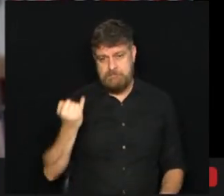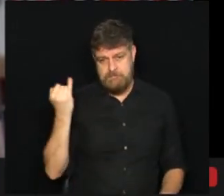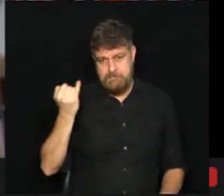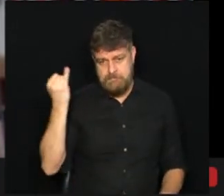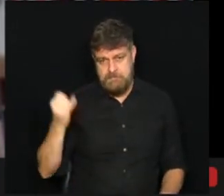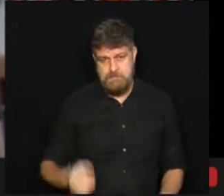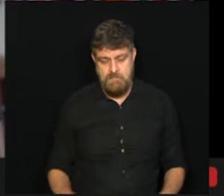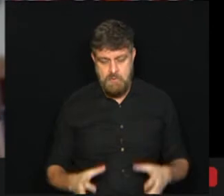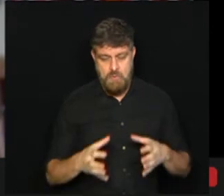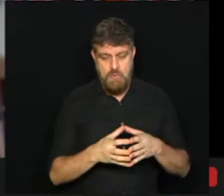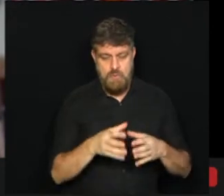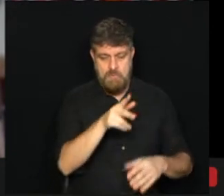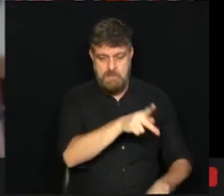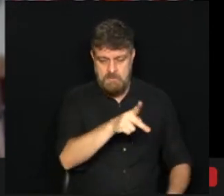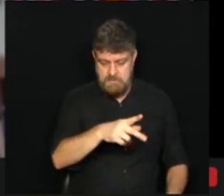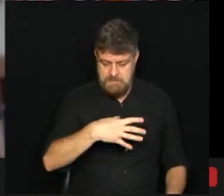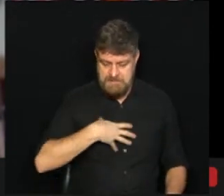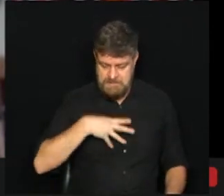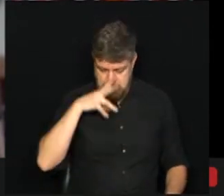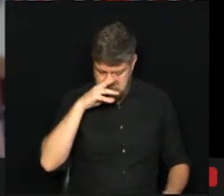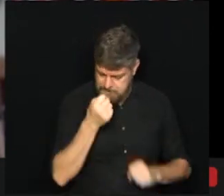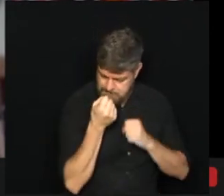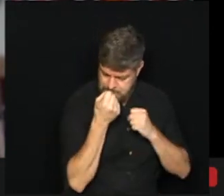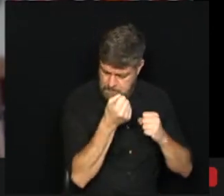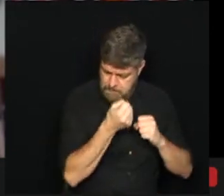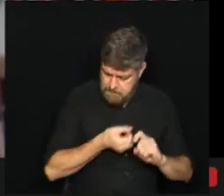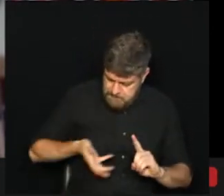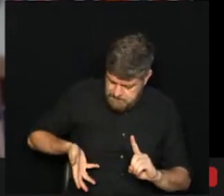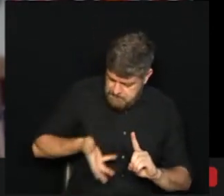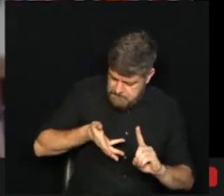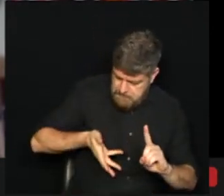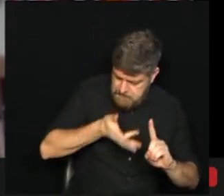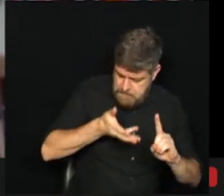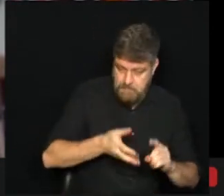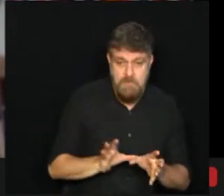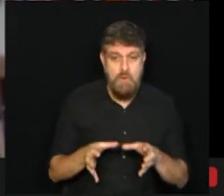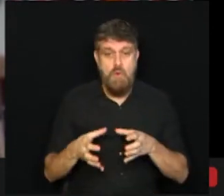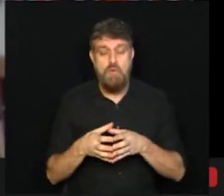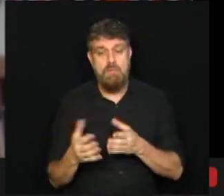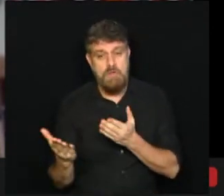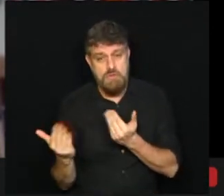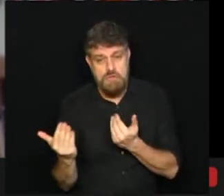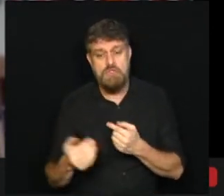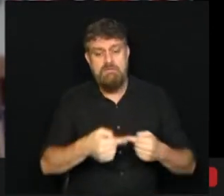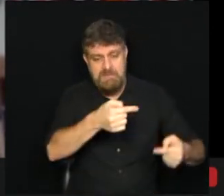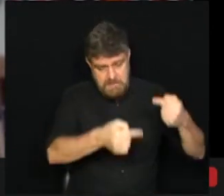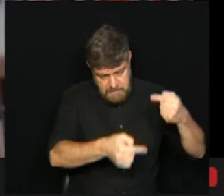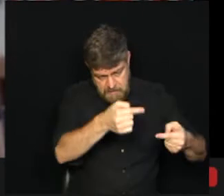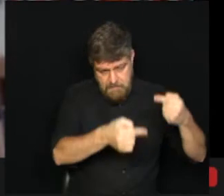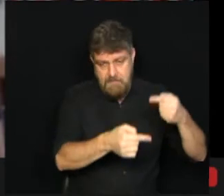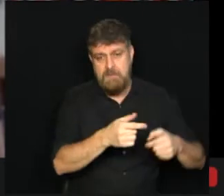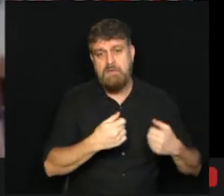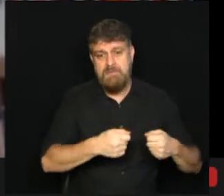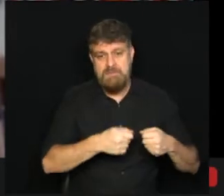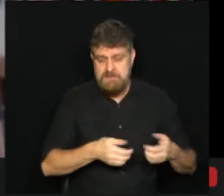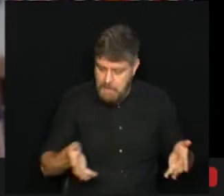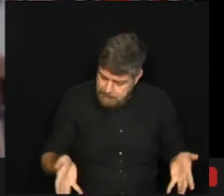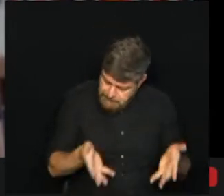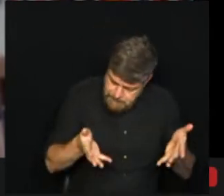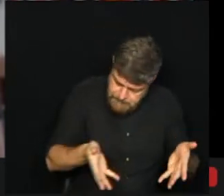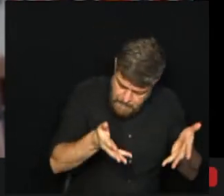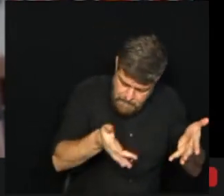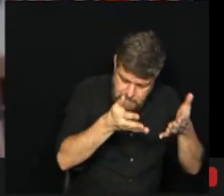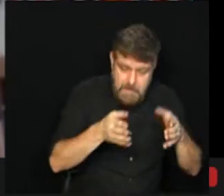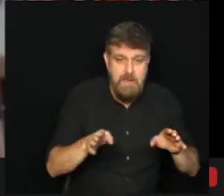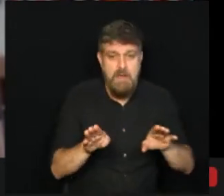corpo docente, fortalecer o movimento dos jovens que têm feito esse debate e